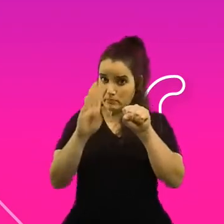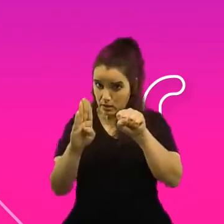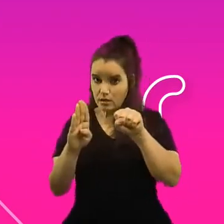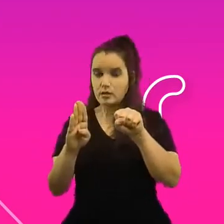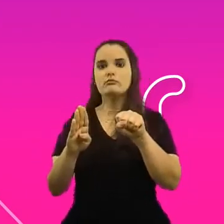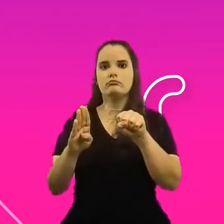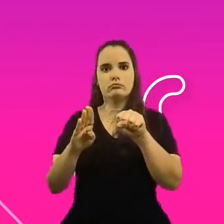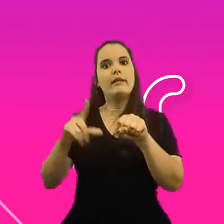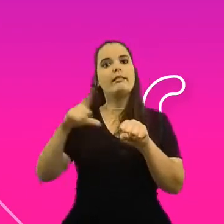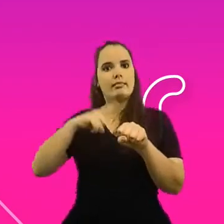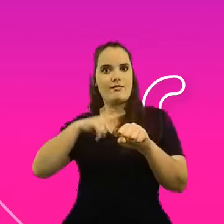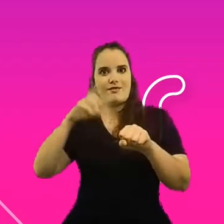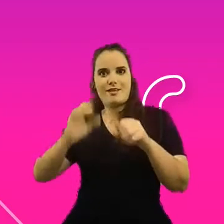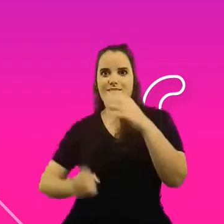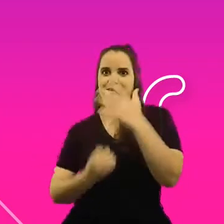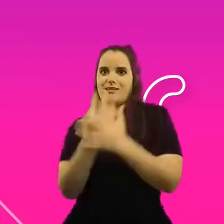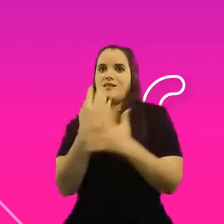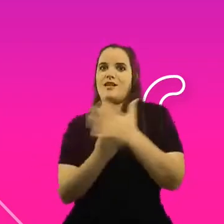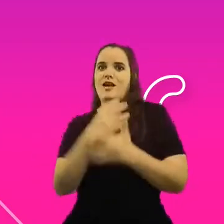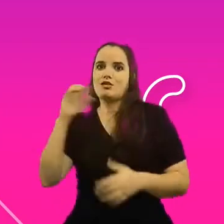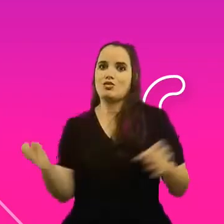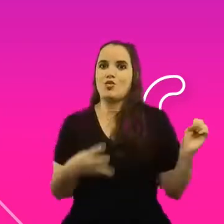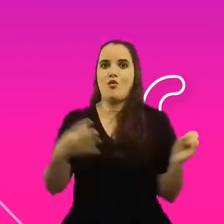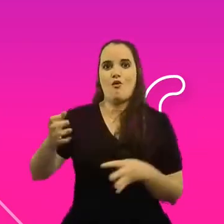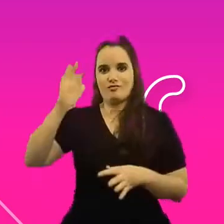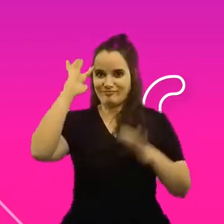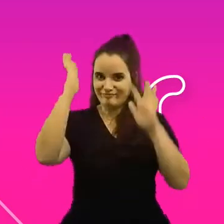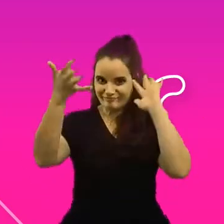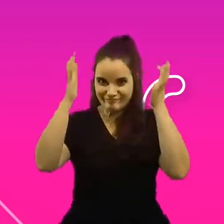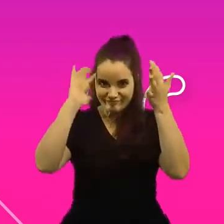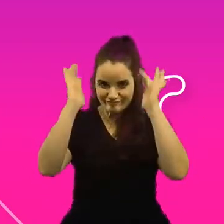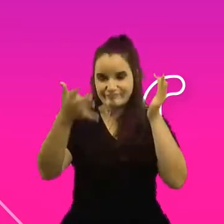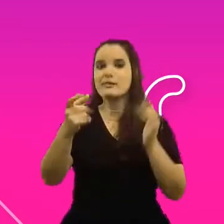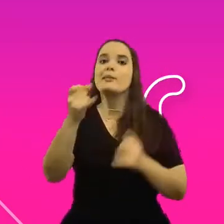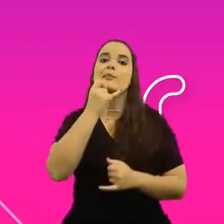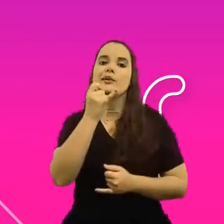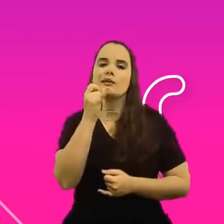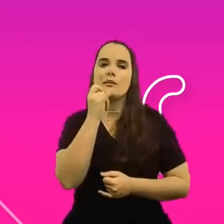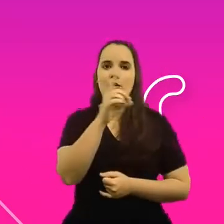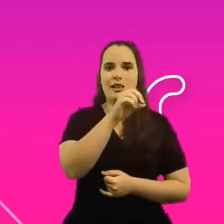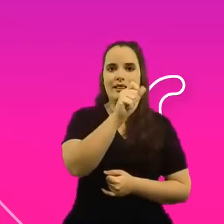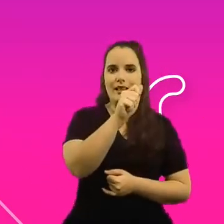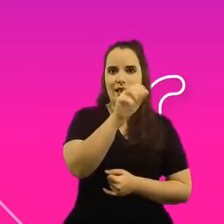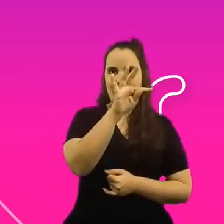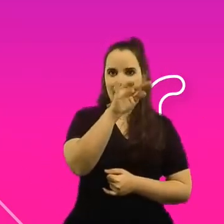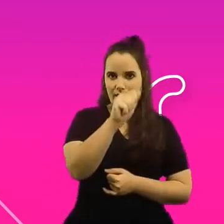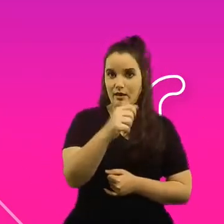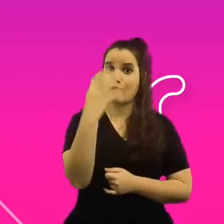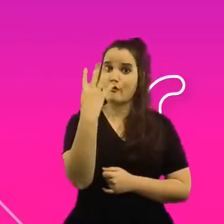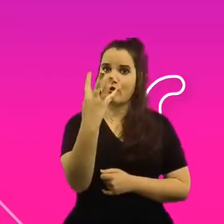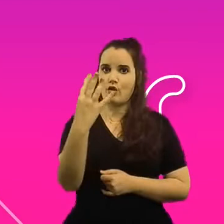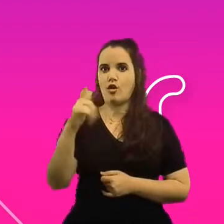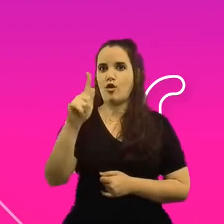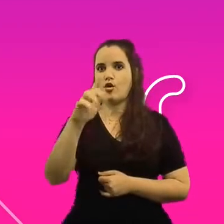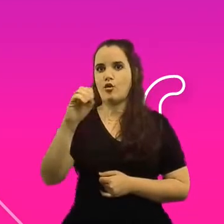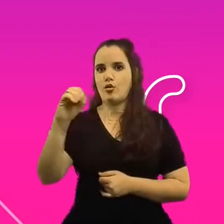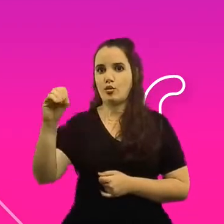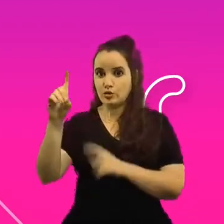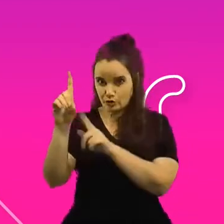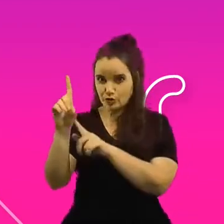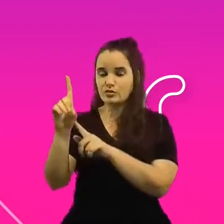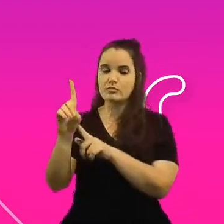sala de situação digital Data for Good, edição Covid-19, onde a Carol e a Fernanda também fizeram